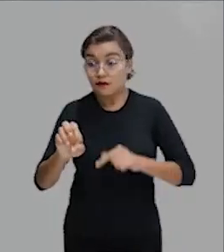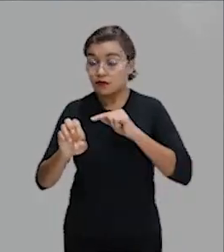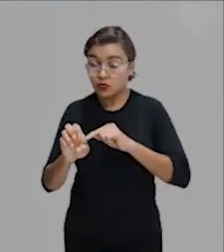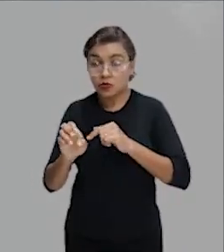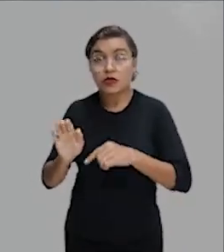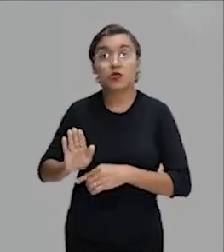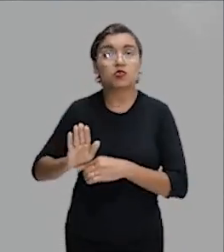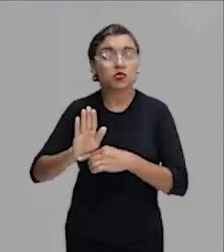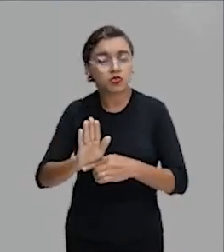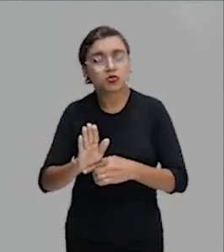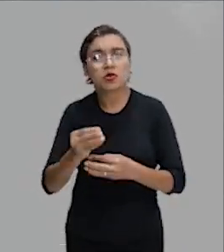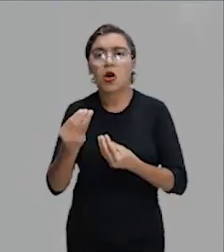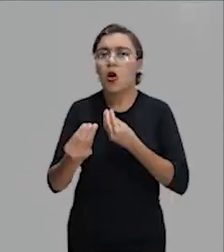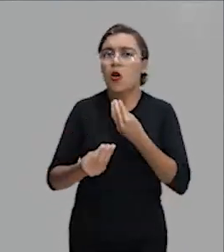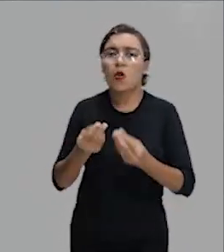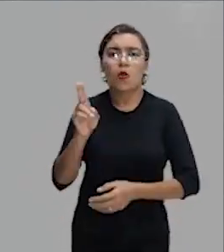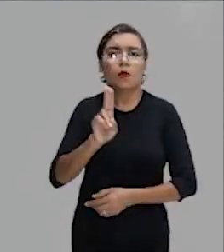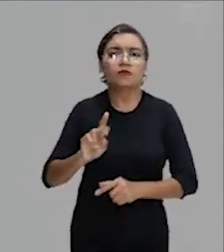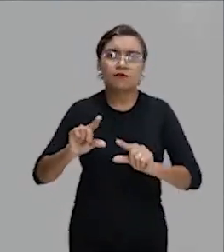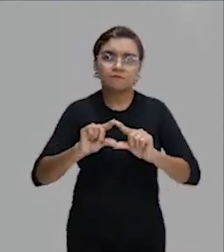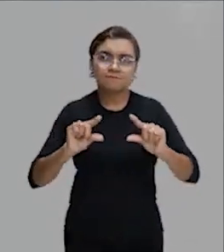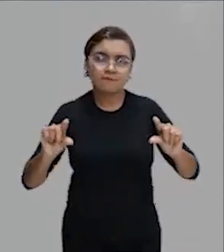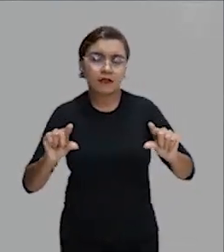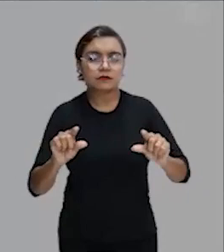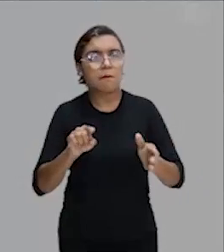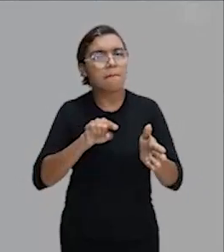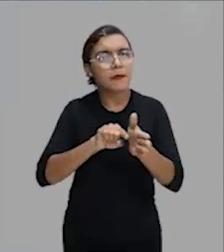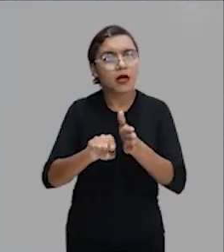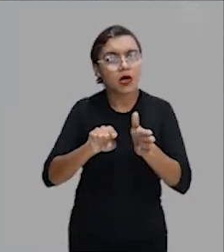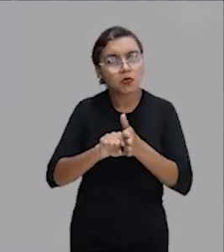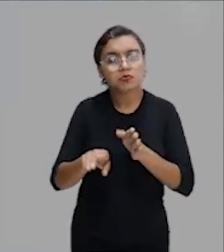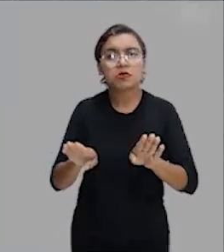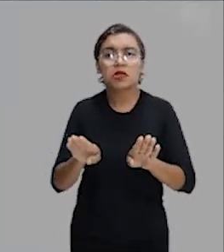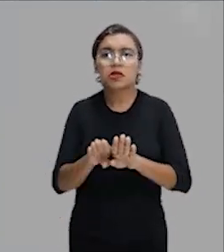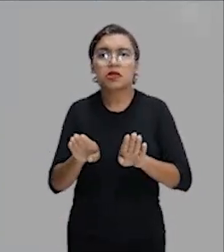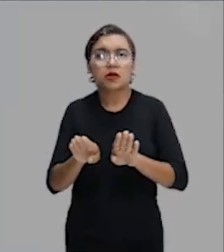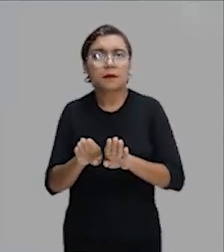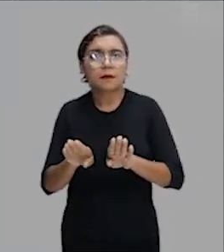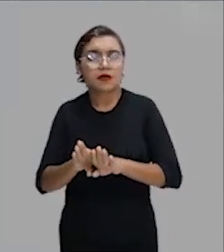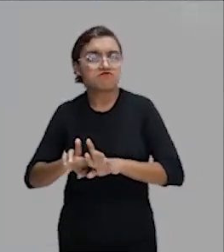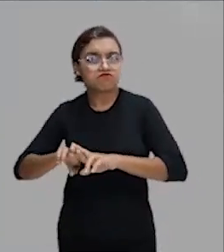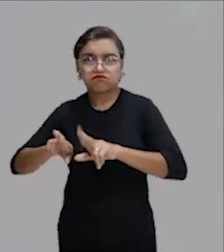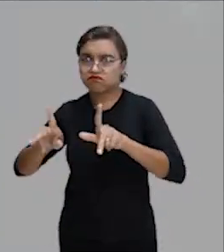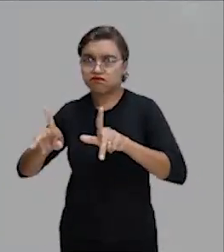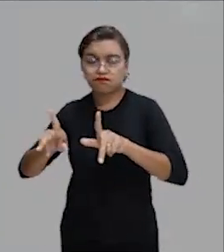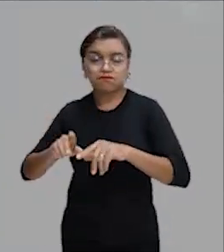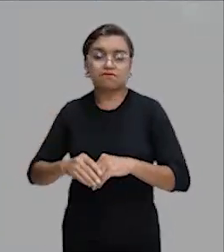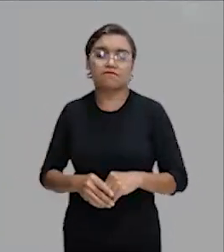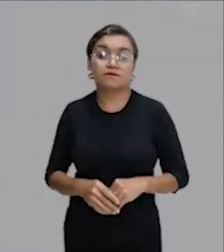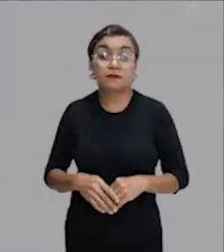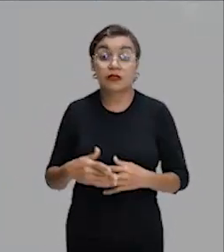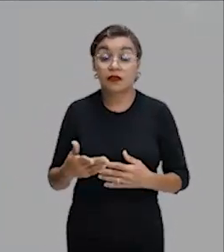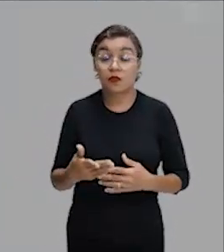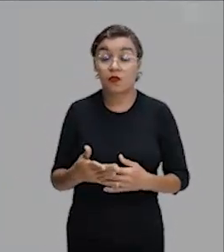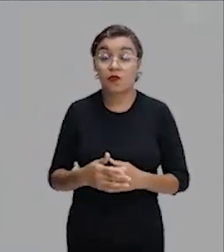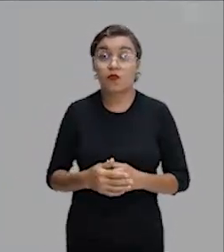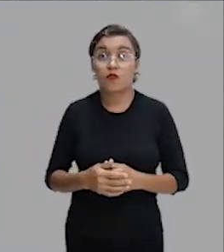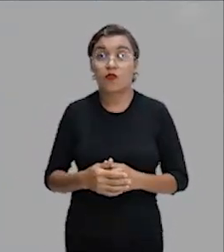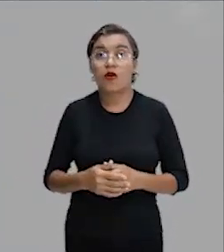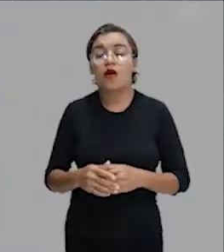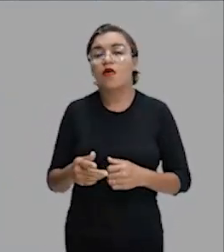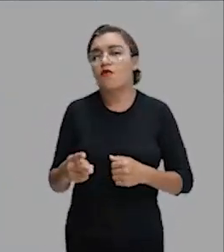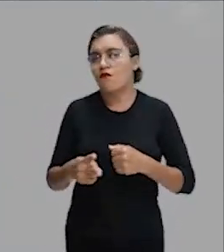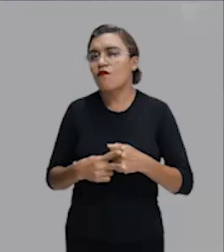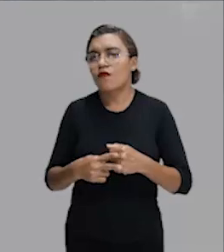para fazer os questionamentos e as negações. No tempo presente, o verbo ter em inglês é conjugado de duas